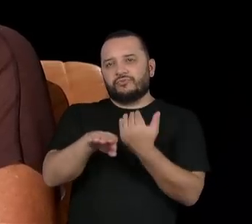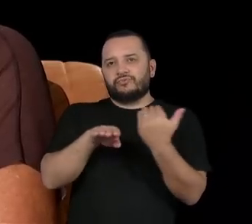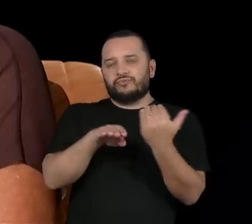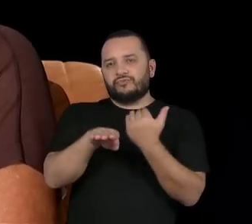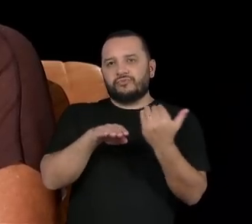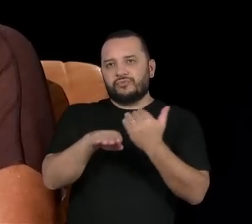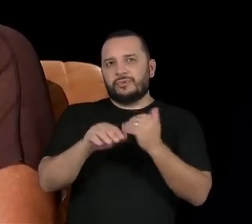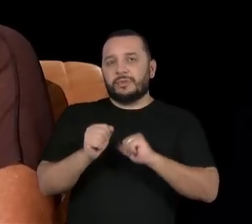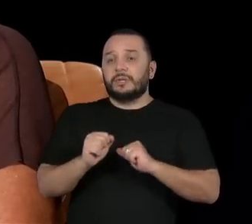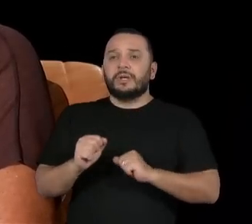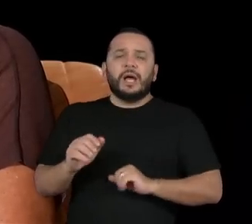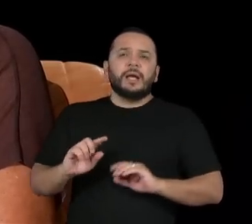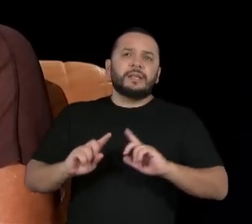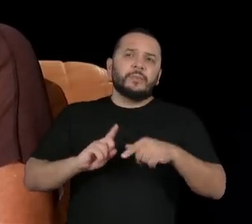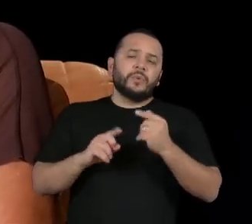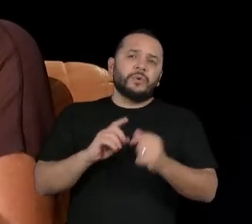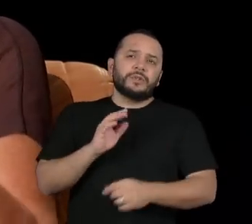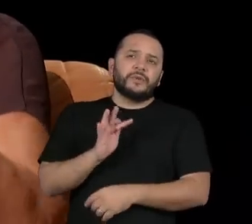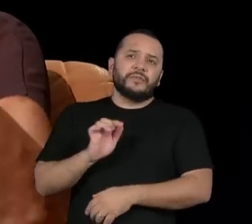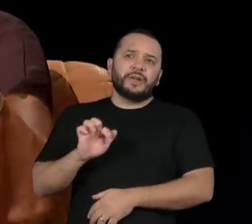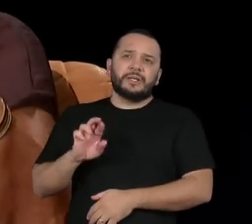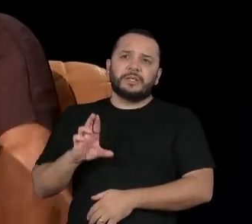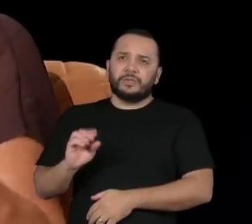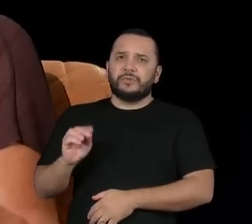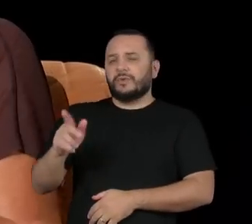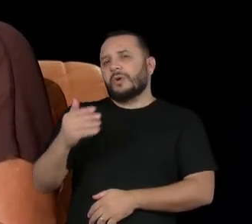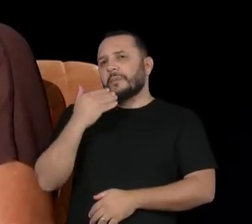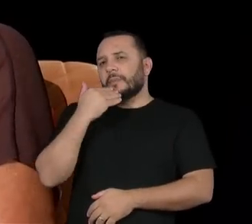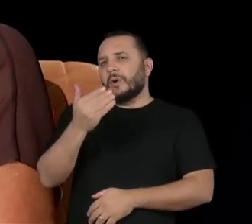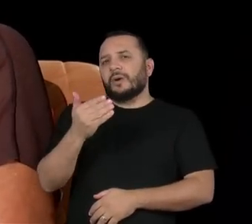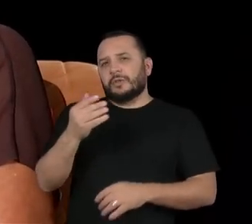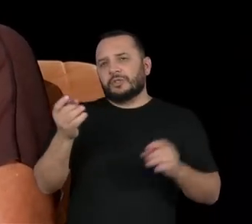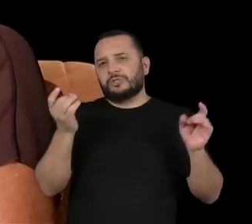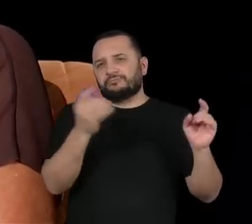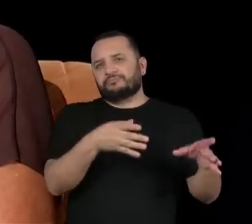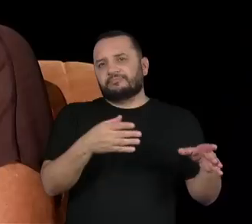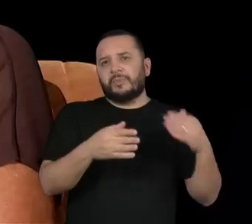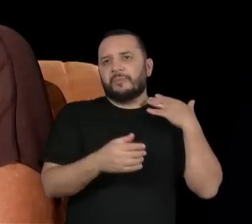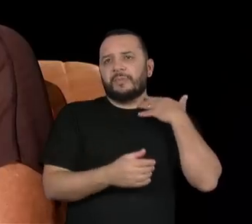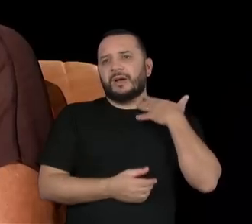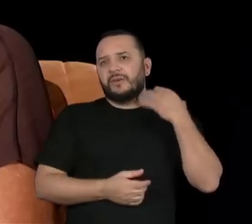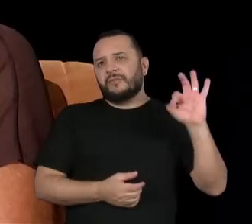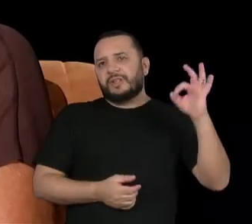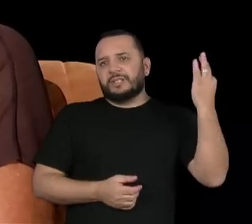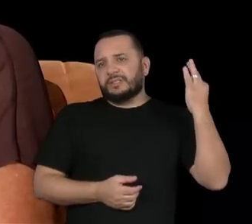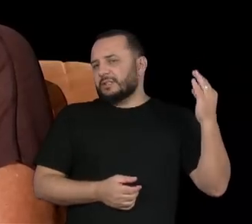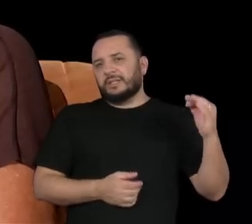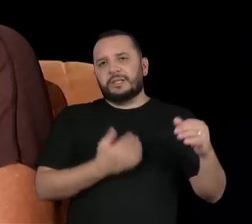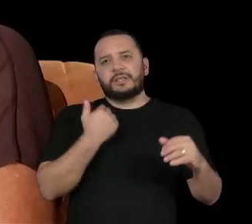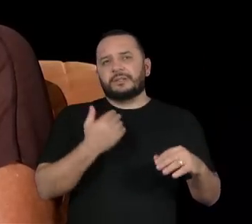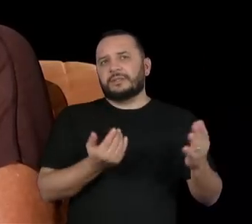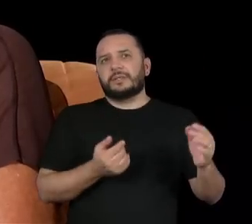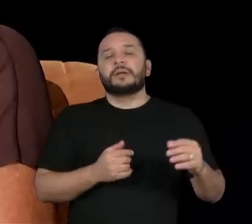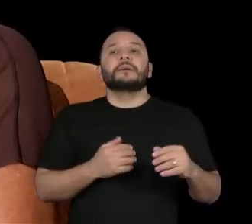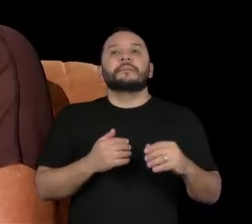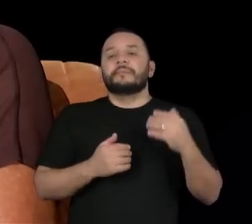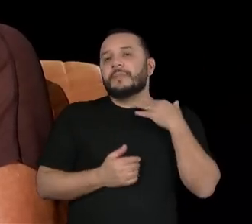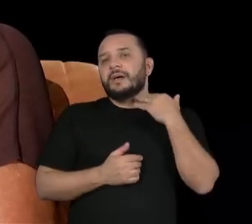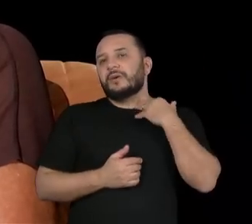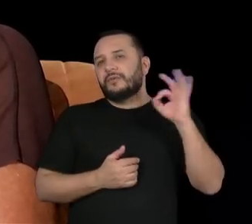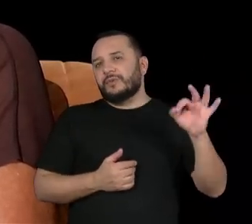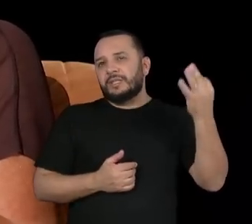Fernando chega para mim e fala assim, pode pedir demissão lá do Banco Francês Italiano, nem tem mais o Banco Francês